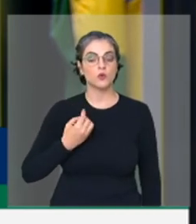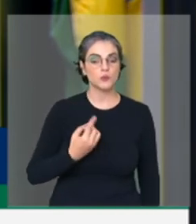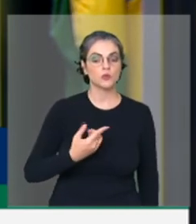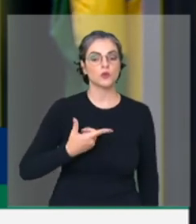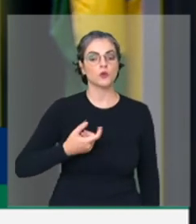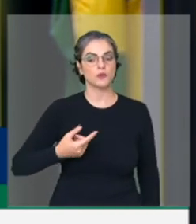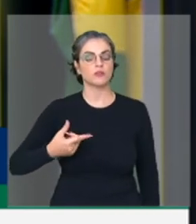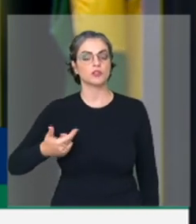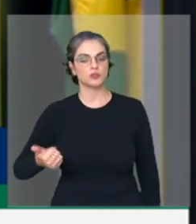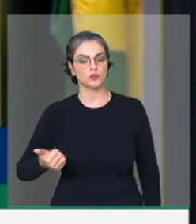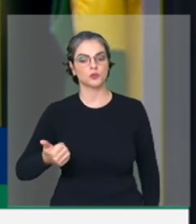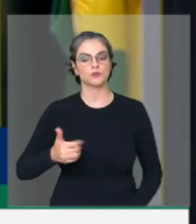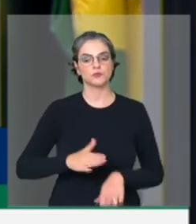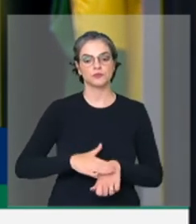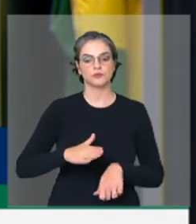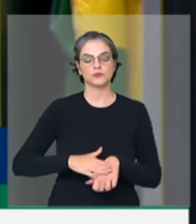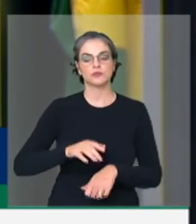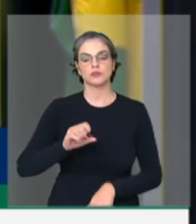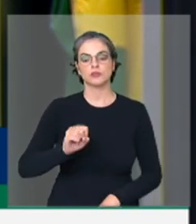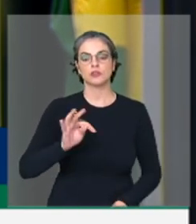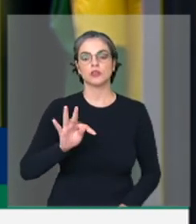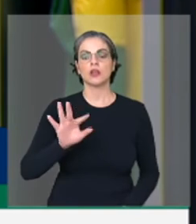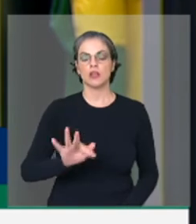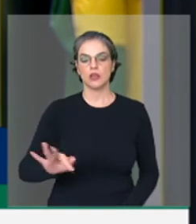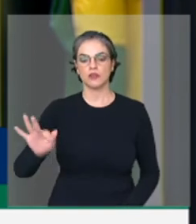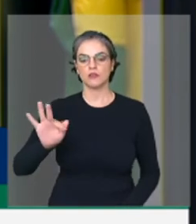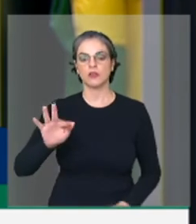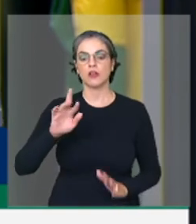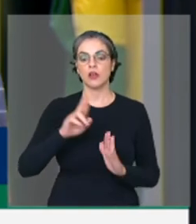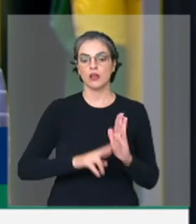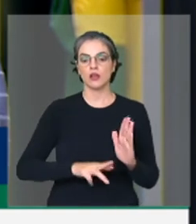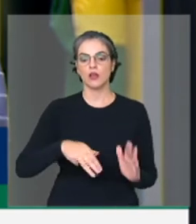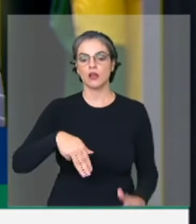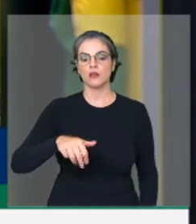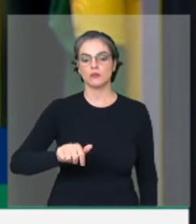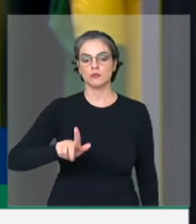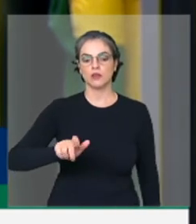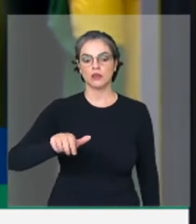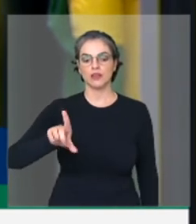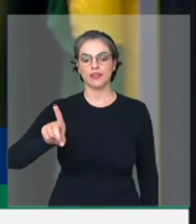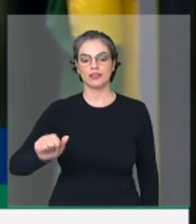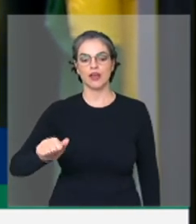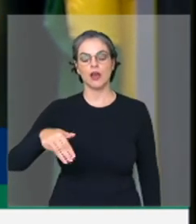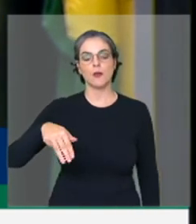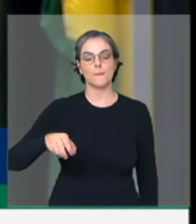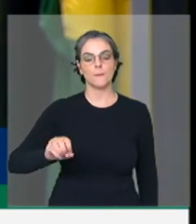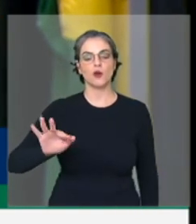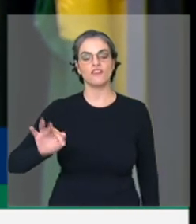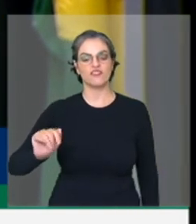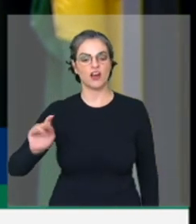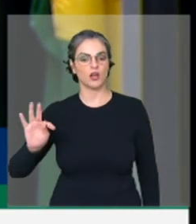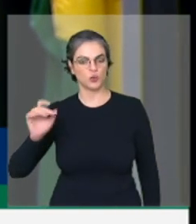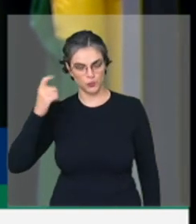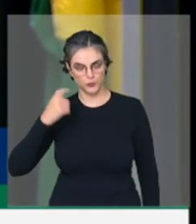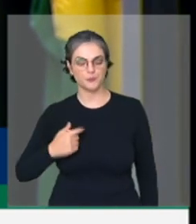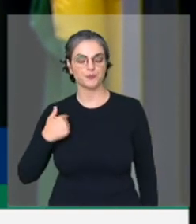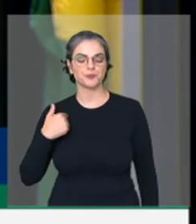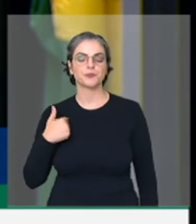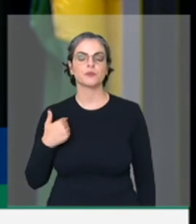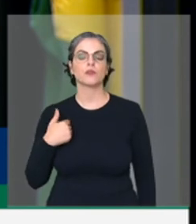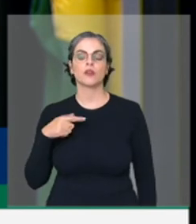2021. Autor, Supremo Tribunal Federal, relator, Magda Mofato. Trata-se de comunicação de